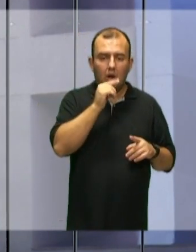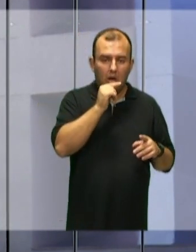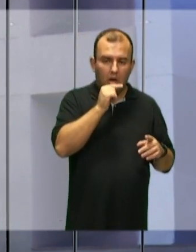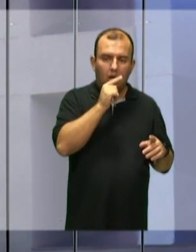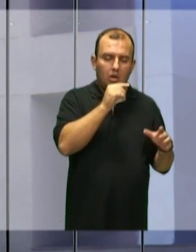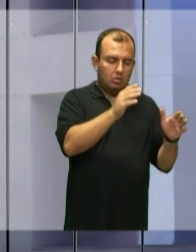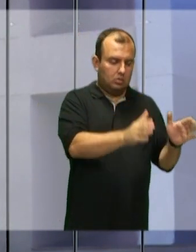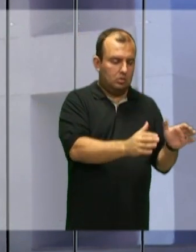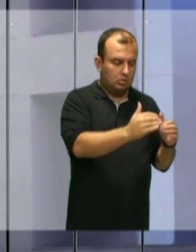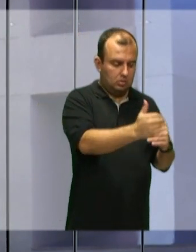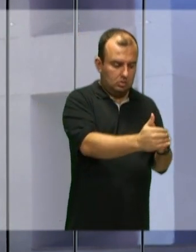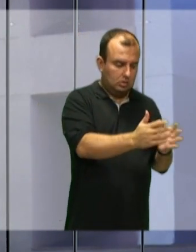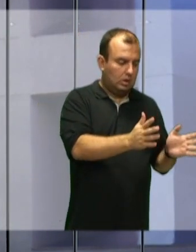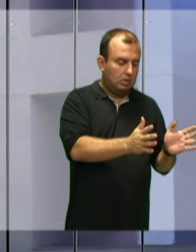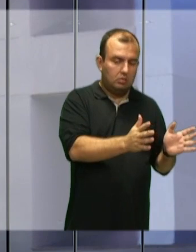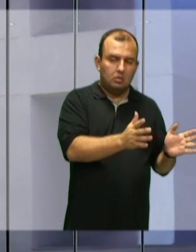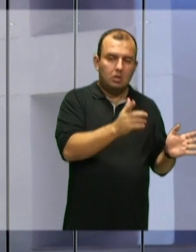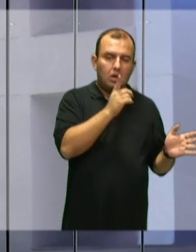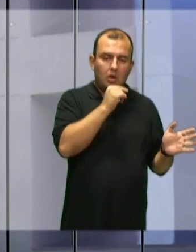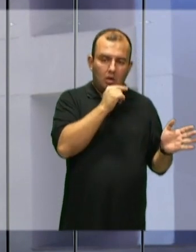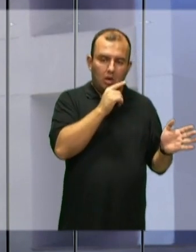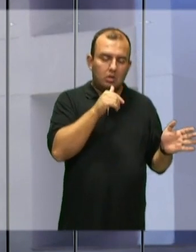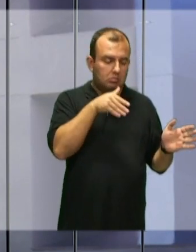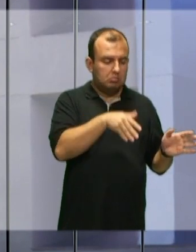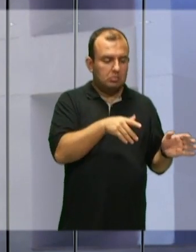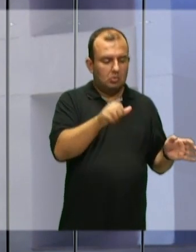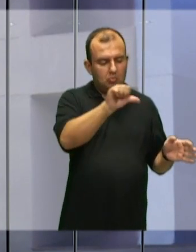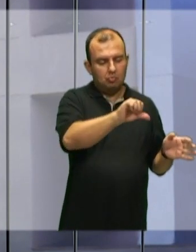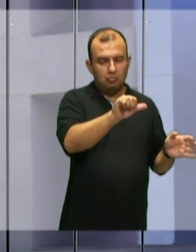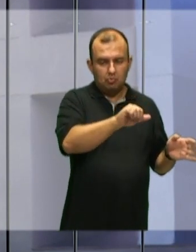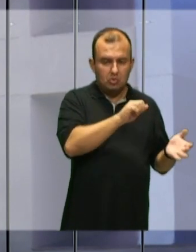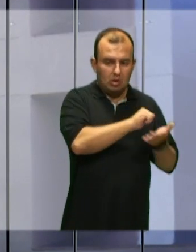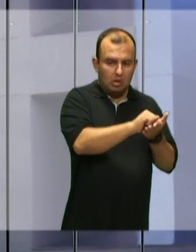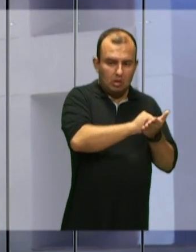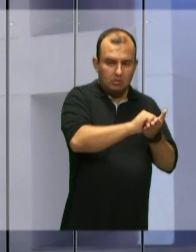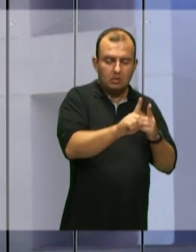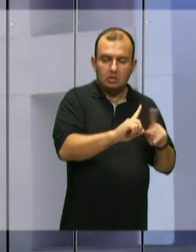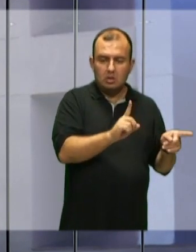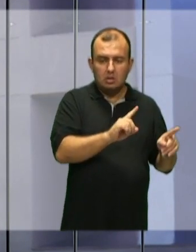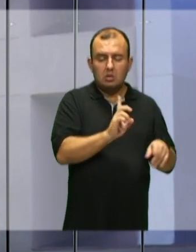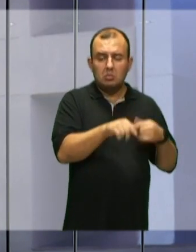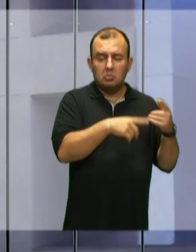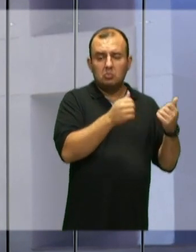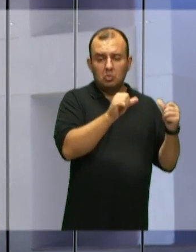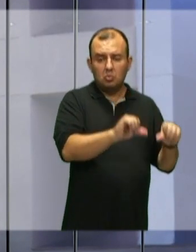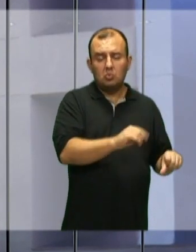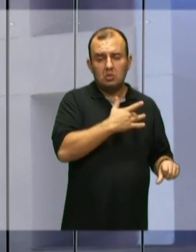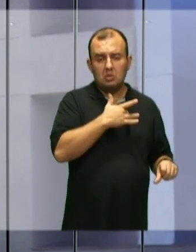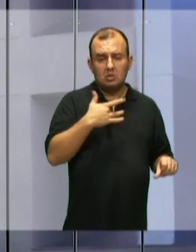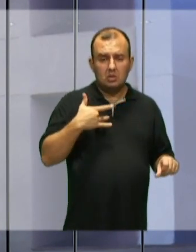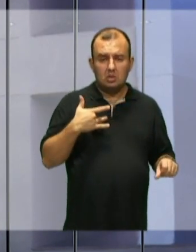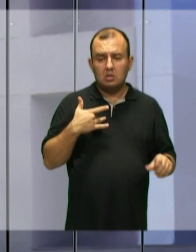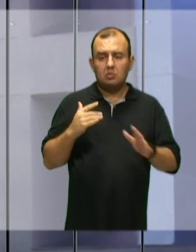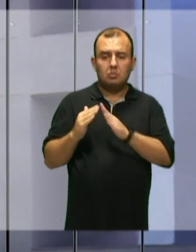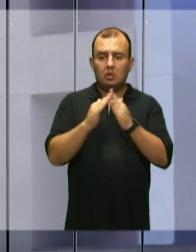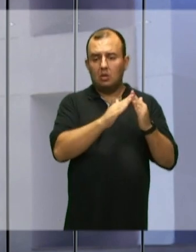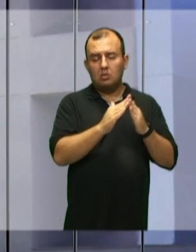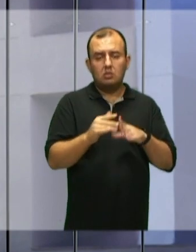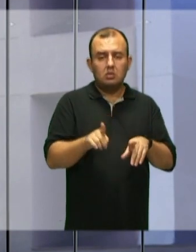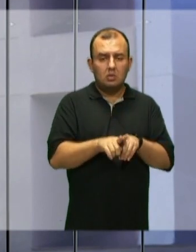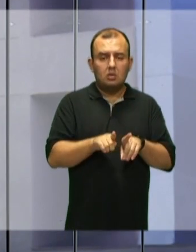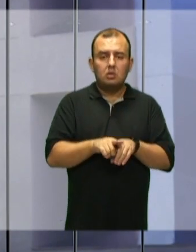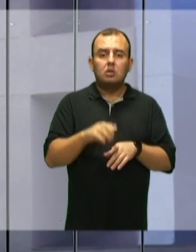cachorro sem lavar com larva poderia trazer um mal pra saúde pública um mal pra família um mal pra vizinhança